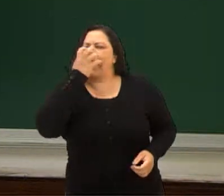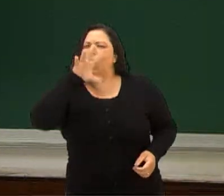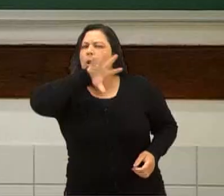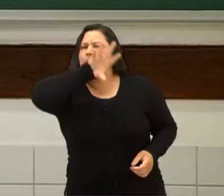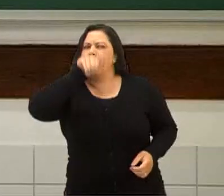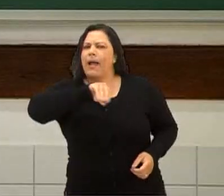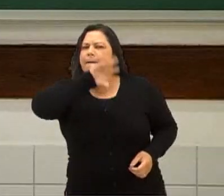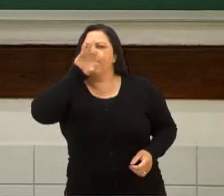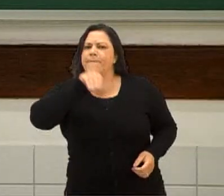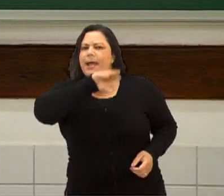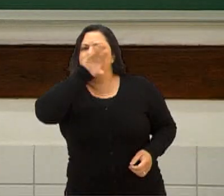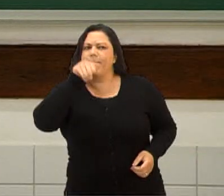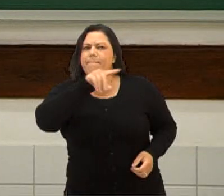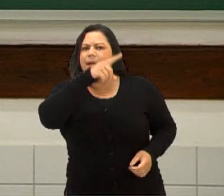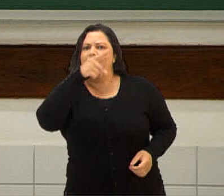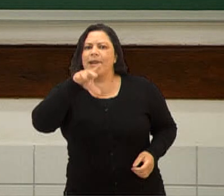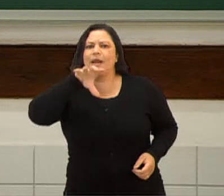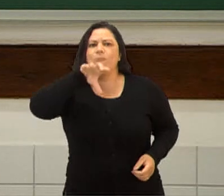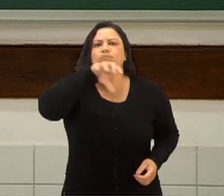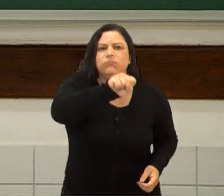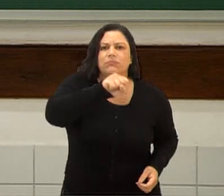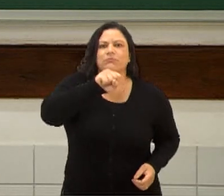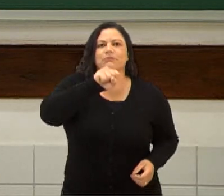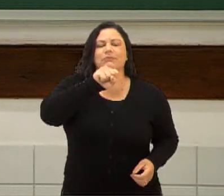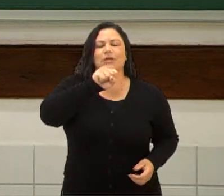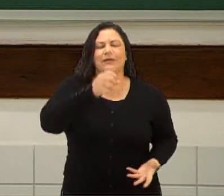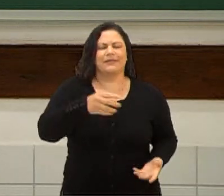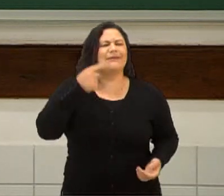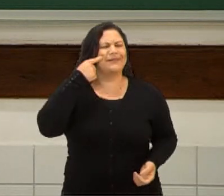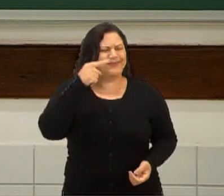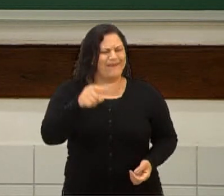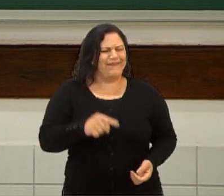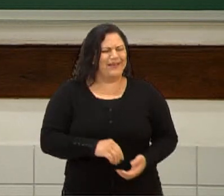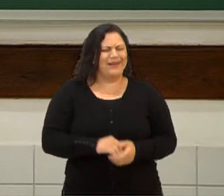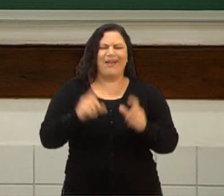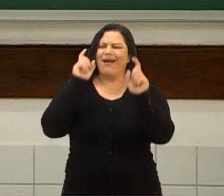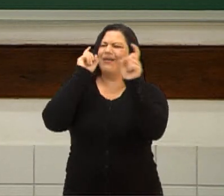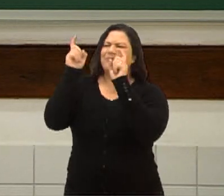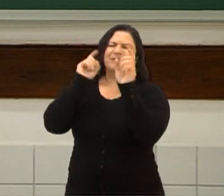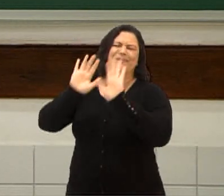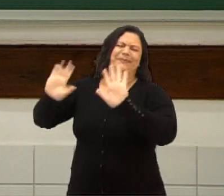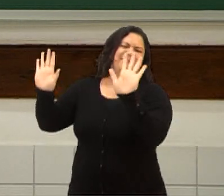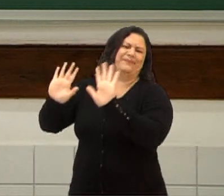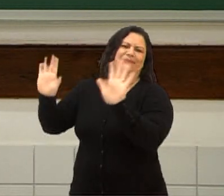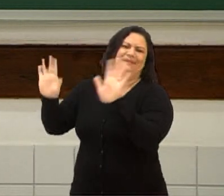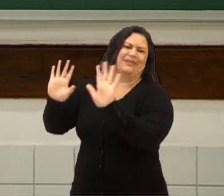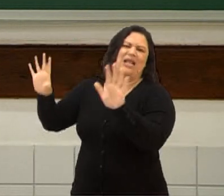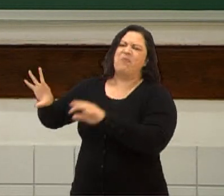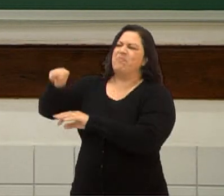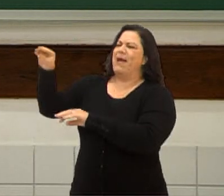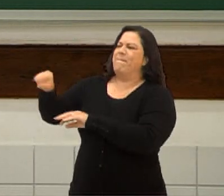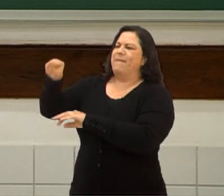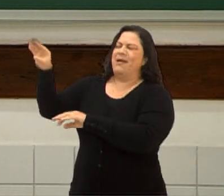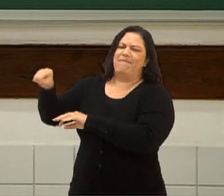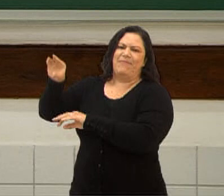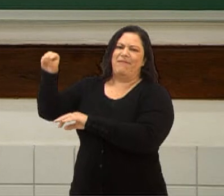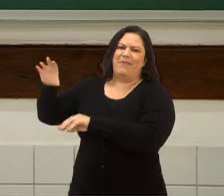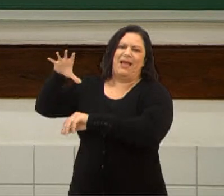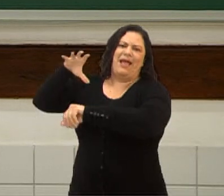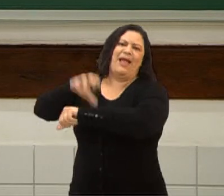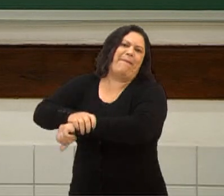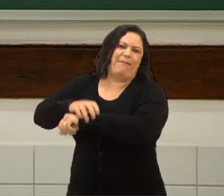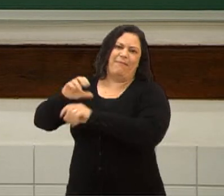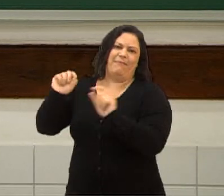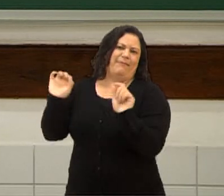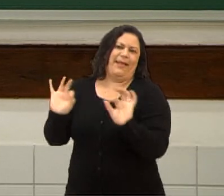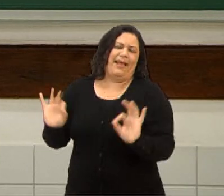morde. Já viram esse provérbio? Às vezes a gente fala assim, não se preocupa não, cachorro que late demais não morde. Quer dizer, a pessoa